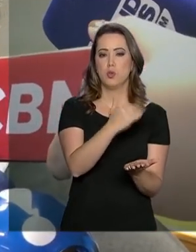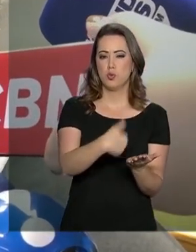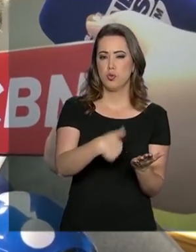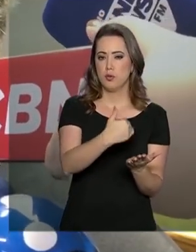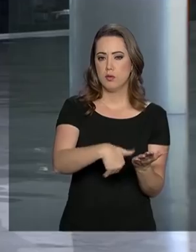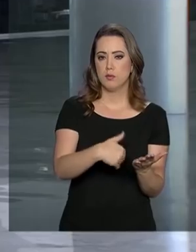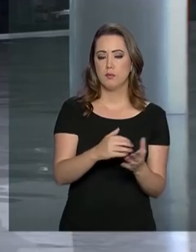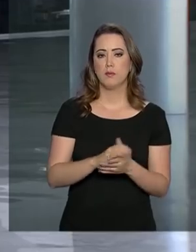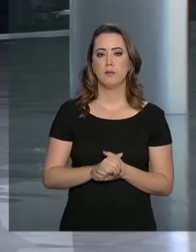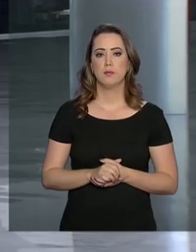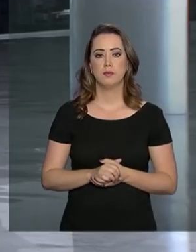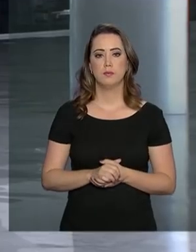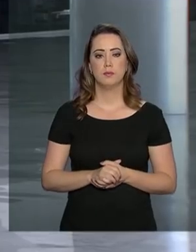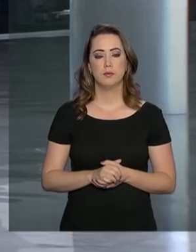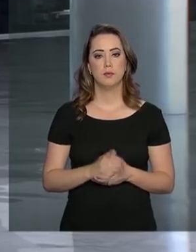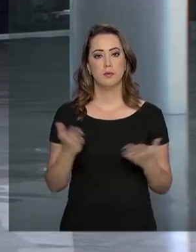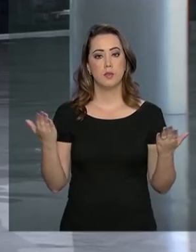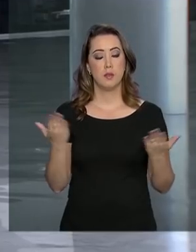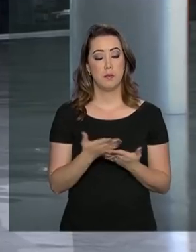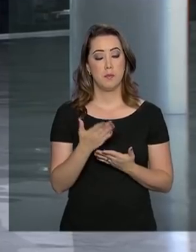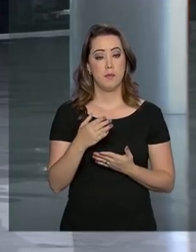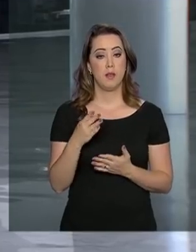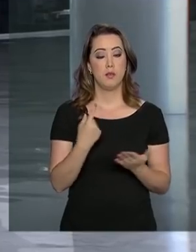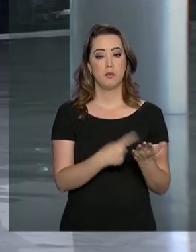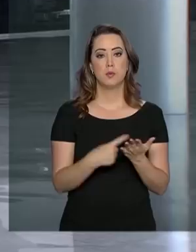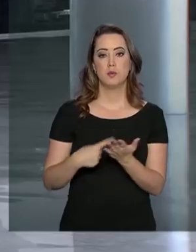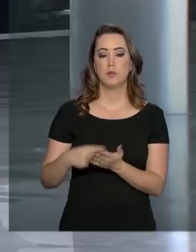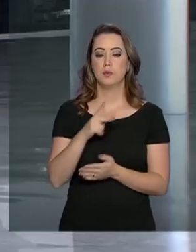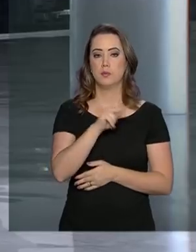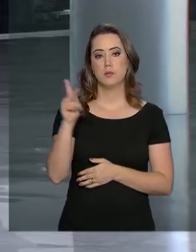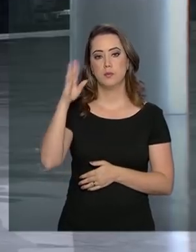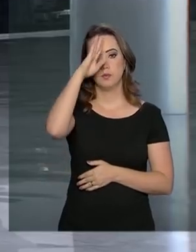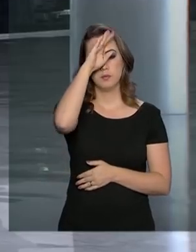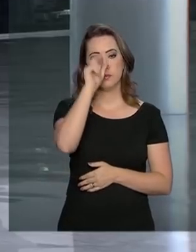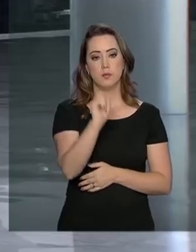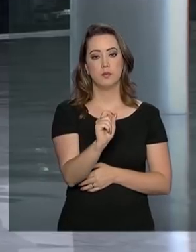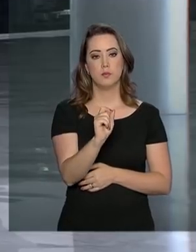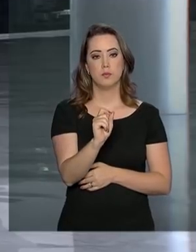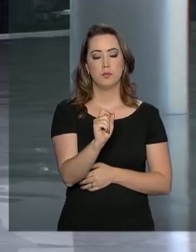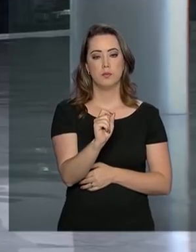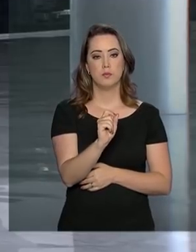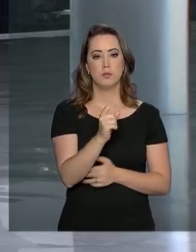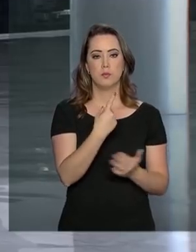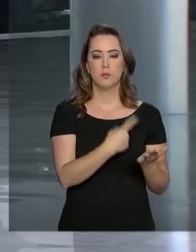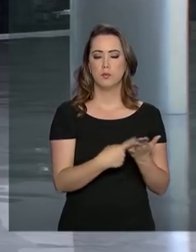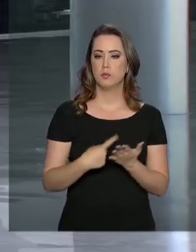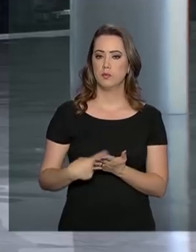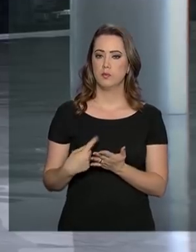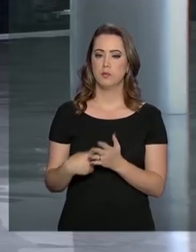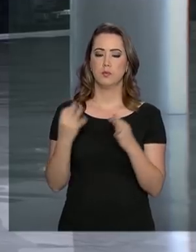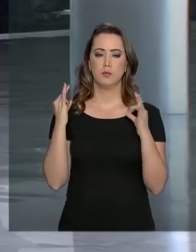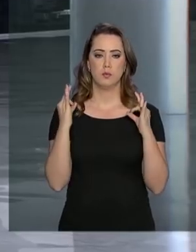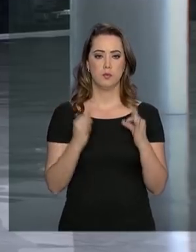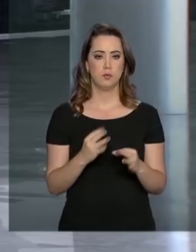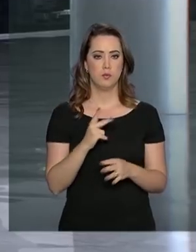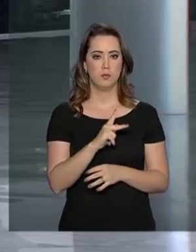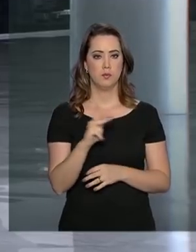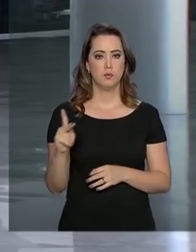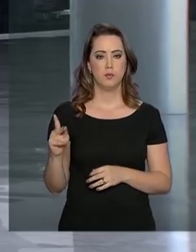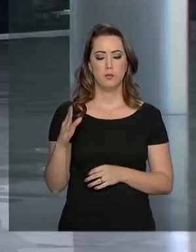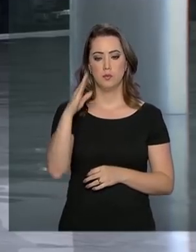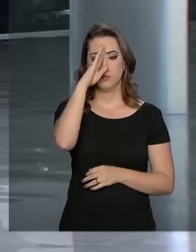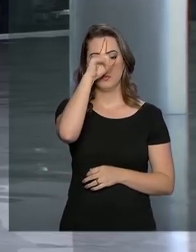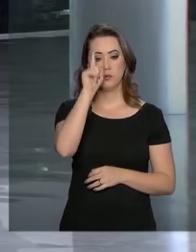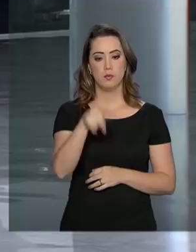deduzir. Agora, sobre a agenda do presidente Jair Bolsonaro, os compromissos oficiais do presidente